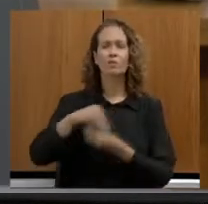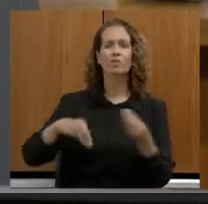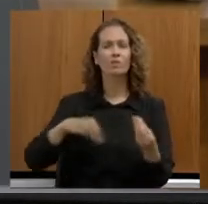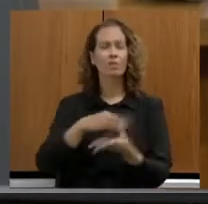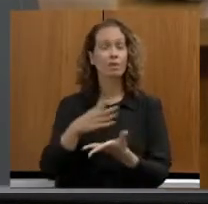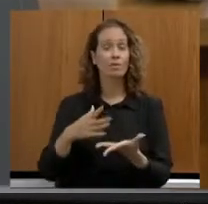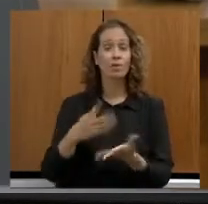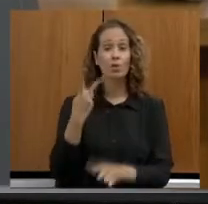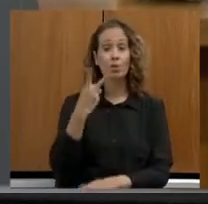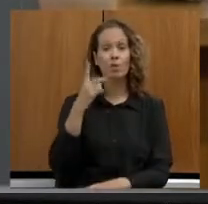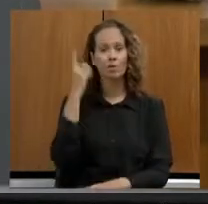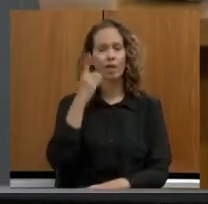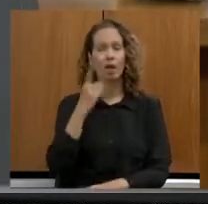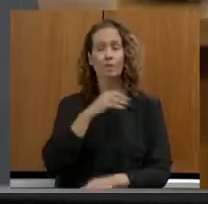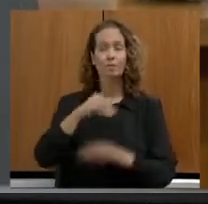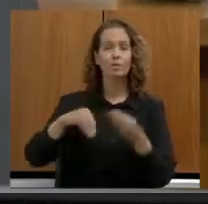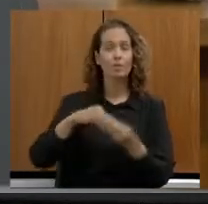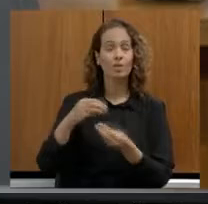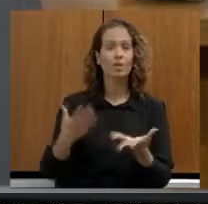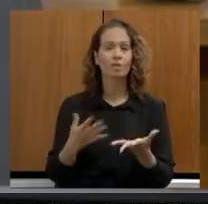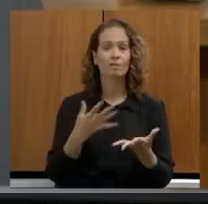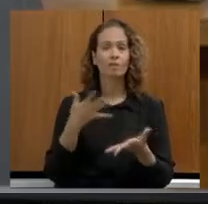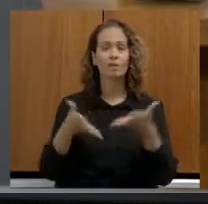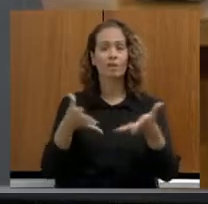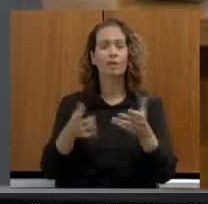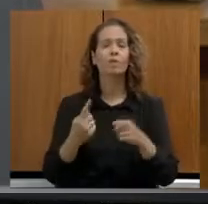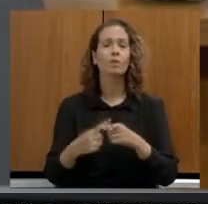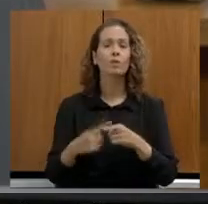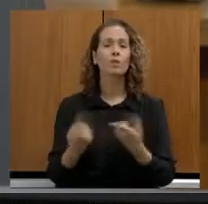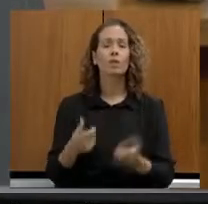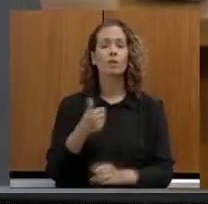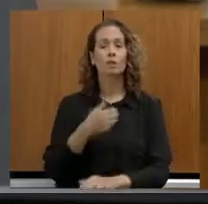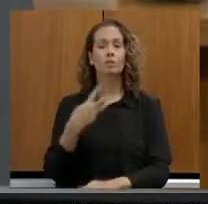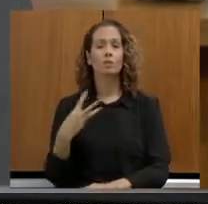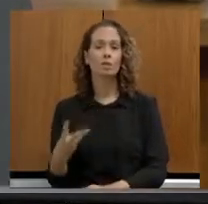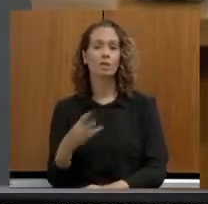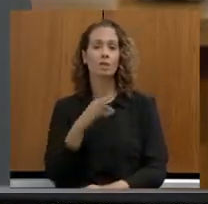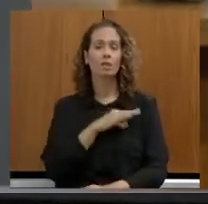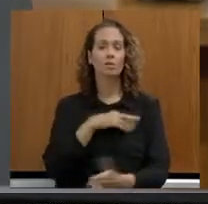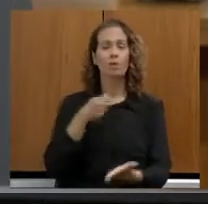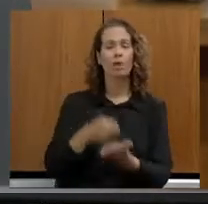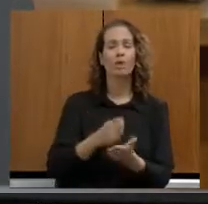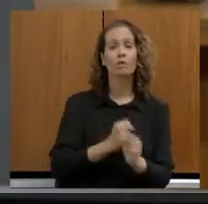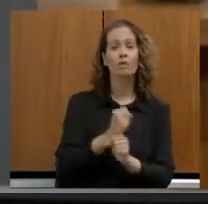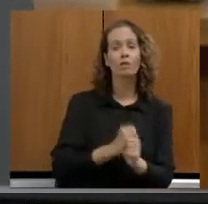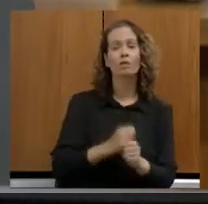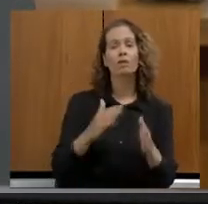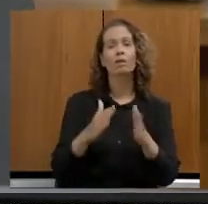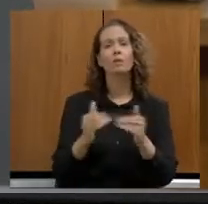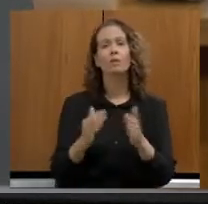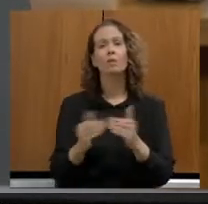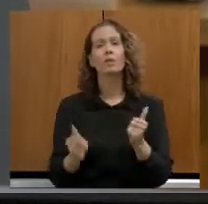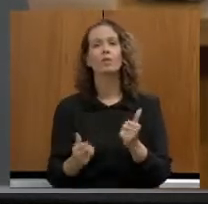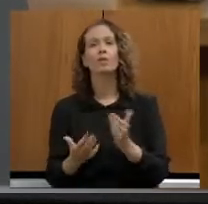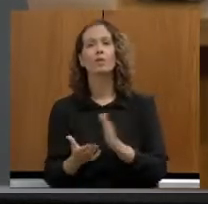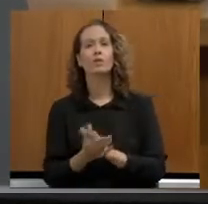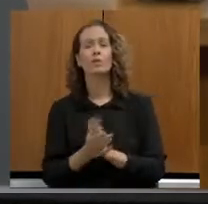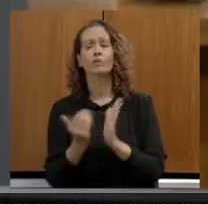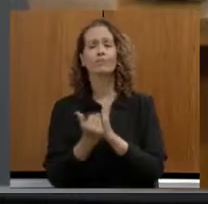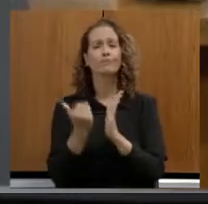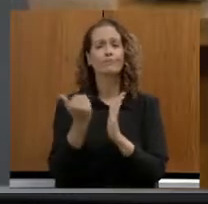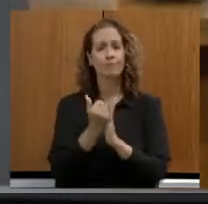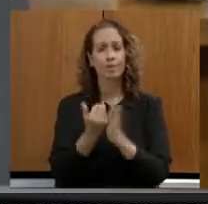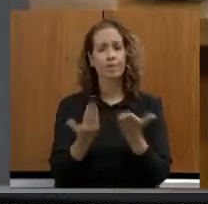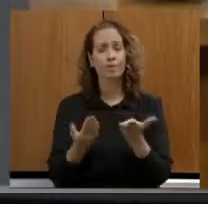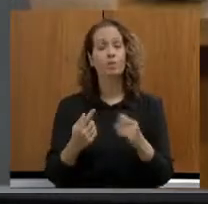fala de dois deputados mas assim a gente aceitar que não é pago o 13º no ano e pedir reajuste acho que a gente está garantida 13º seja pago no